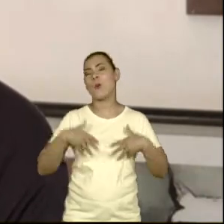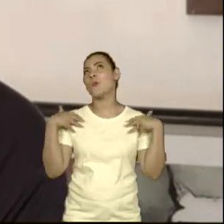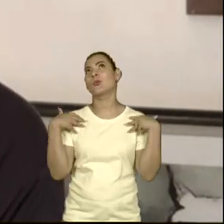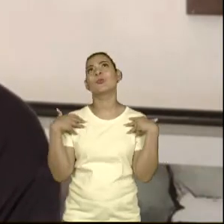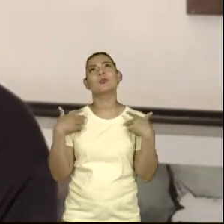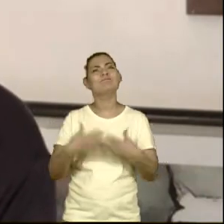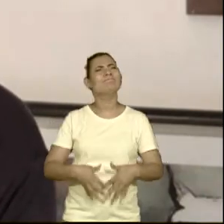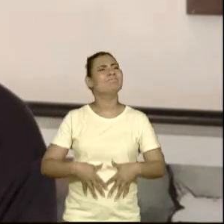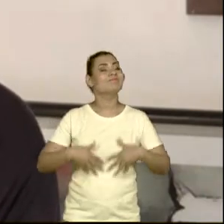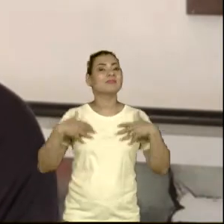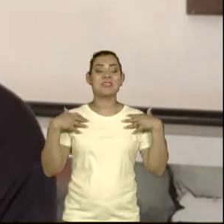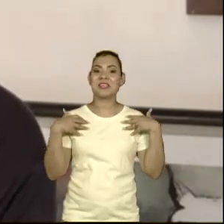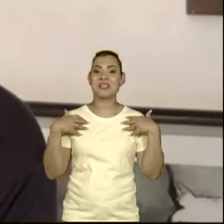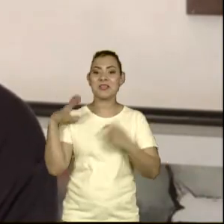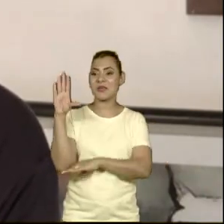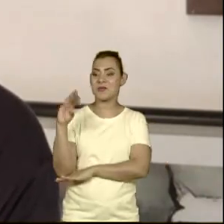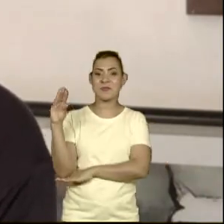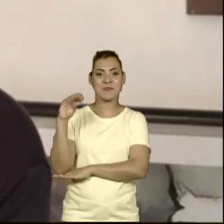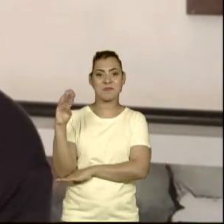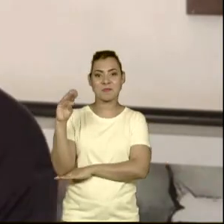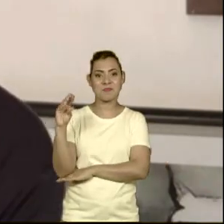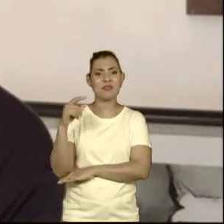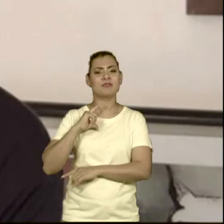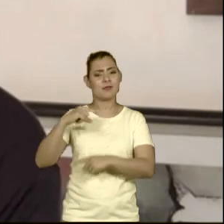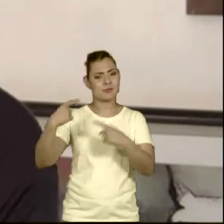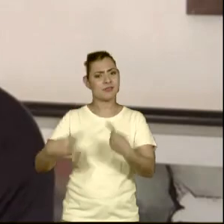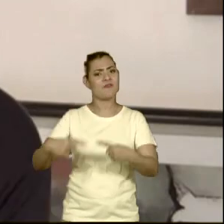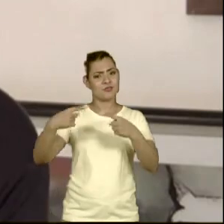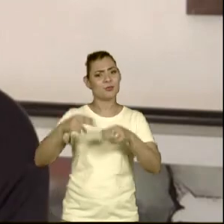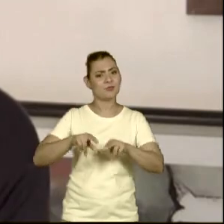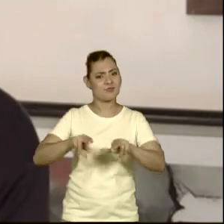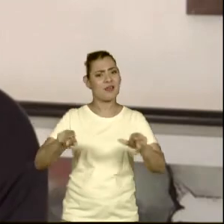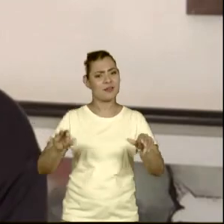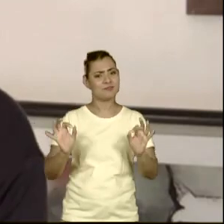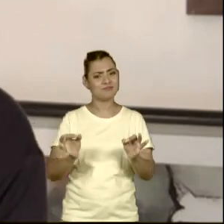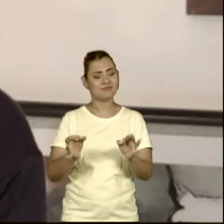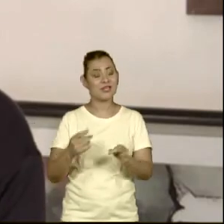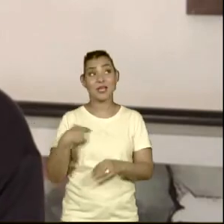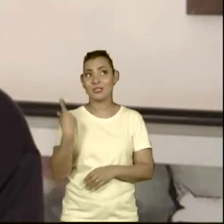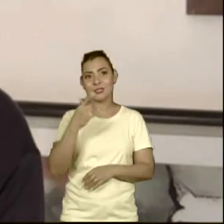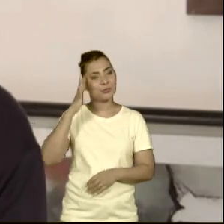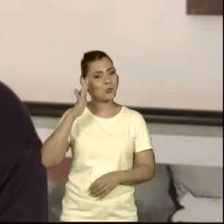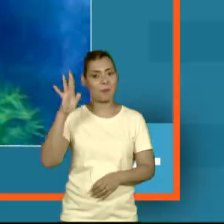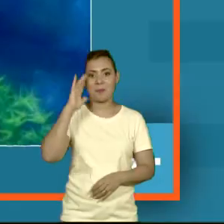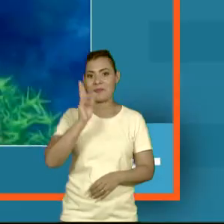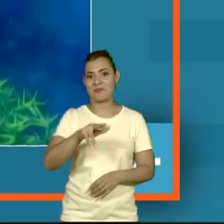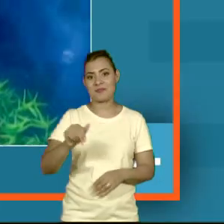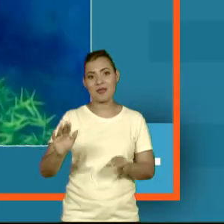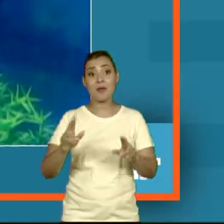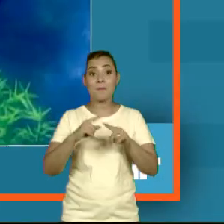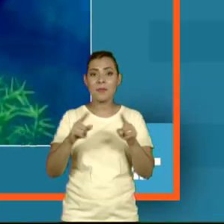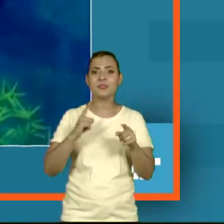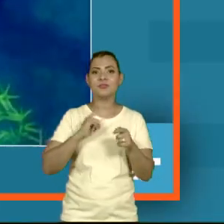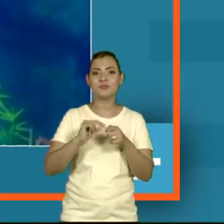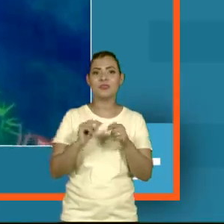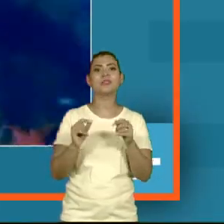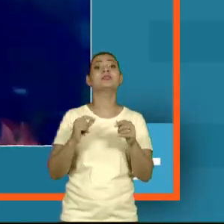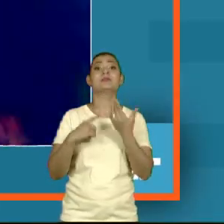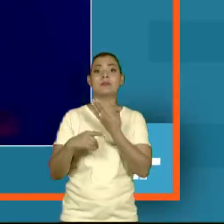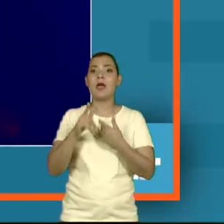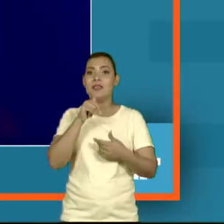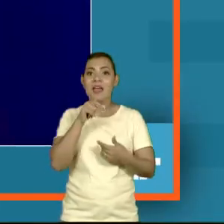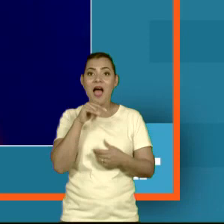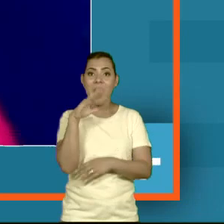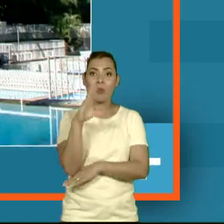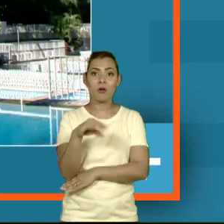de dizer que no Cocó tem muitos desafios que a gente vendo nem imagina como são feitos, mas a gente fez boneco dentro